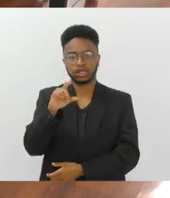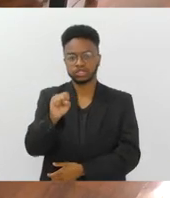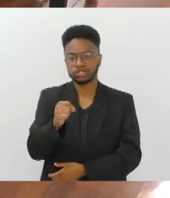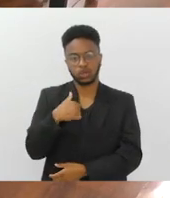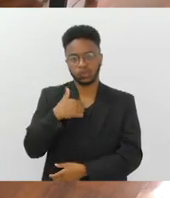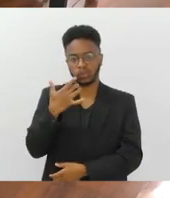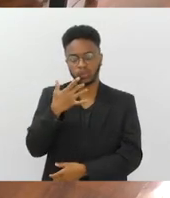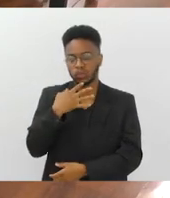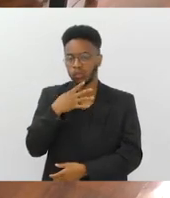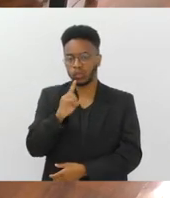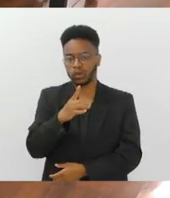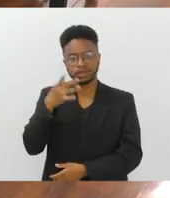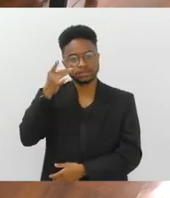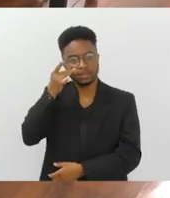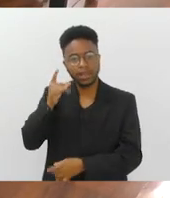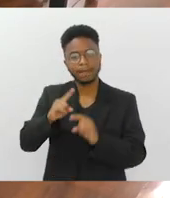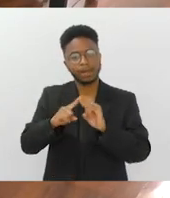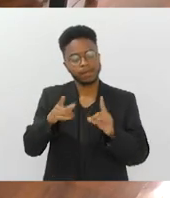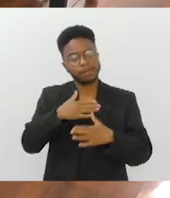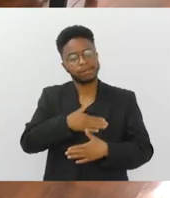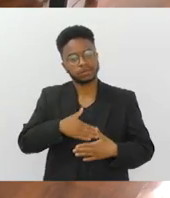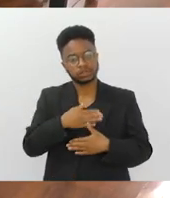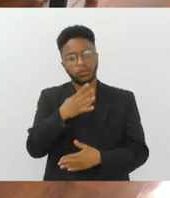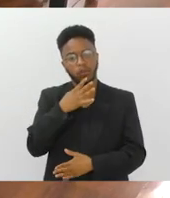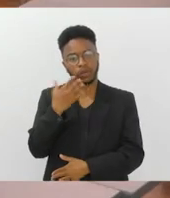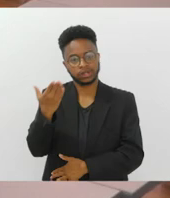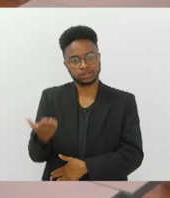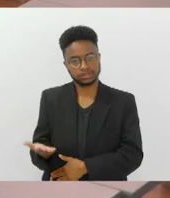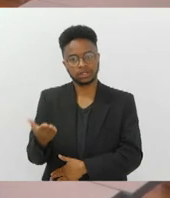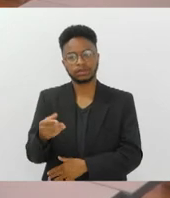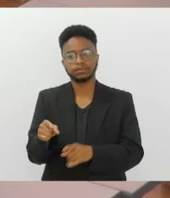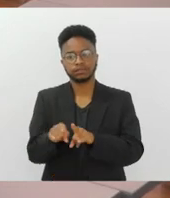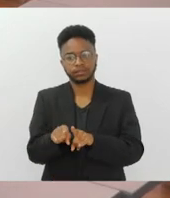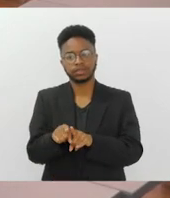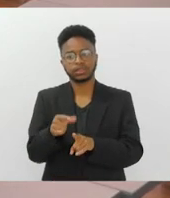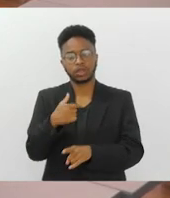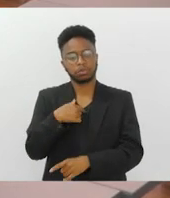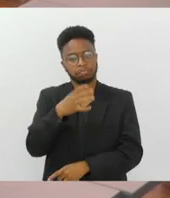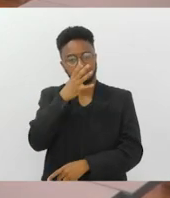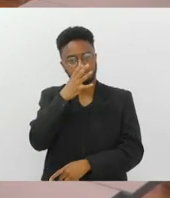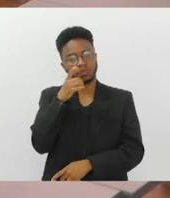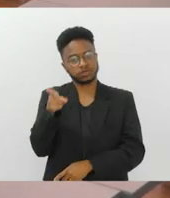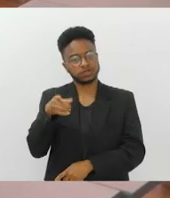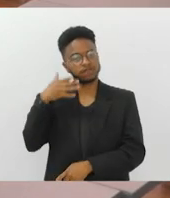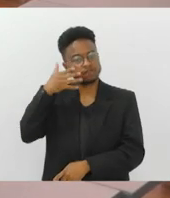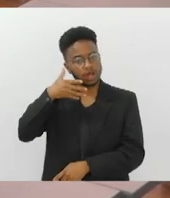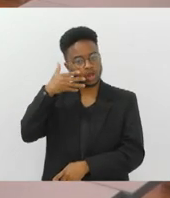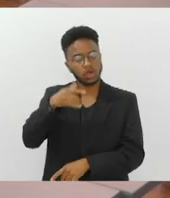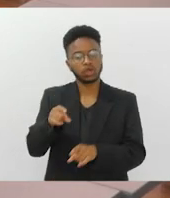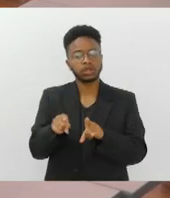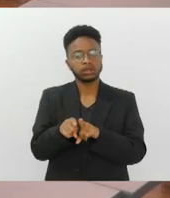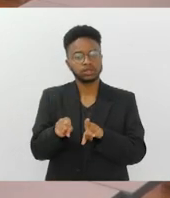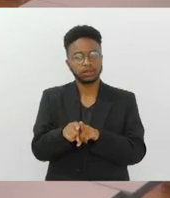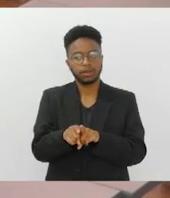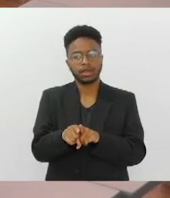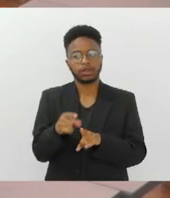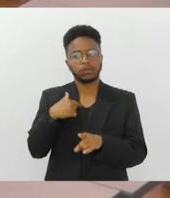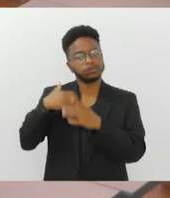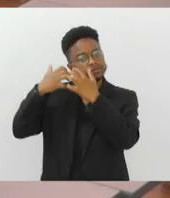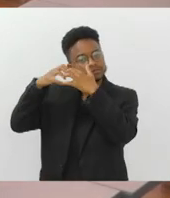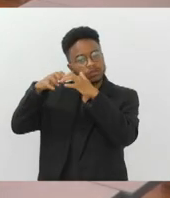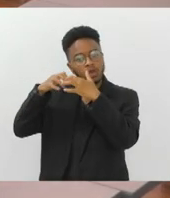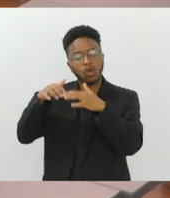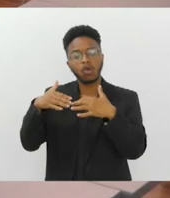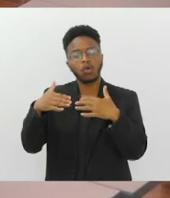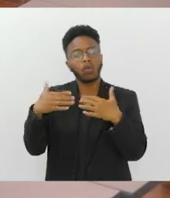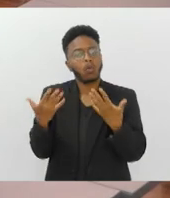pessoalmente, mas é um prazer enorme conhecê-la, fiquei aqui bem impactada com as suas palavras e pensando aqui, refletindo qual é o